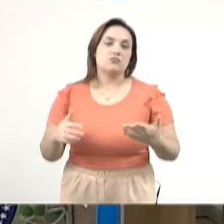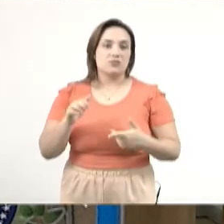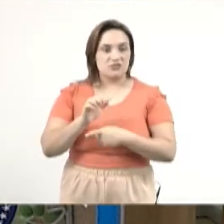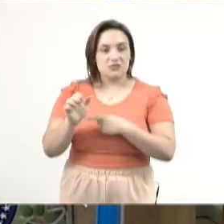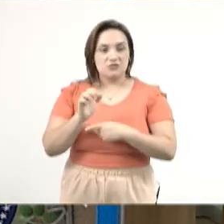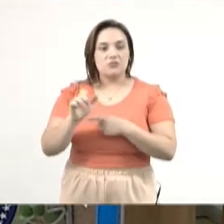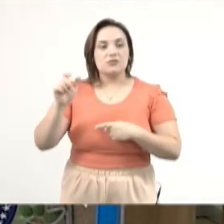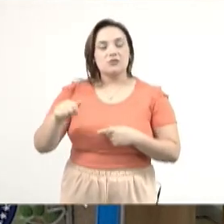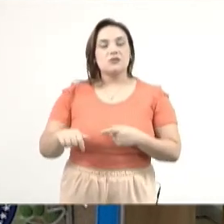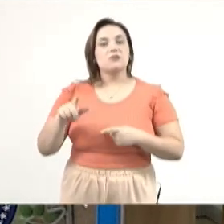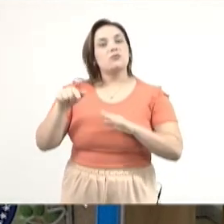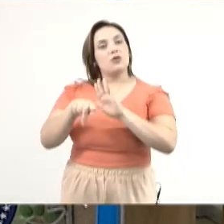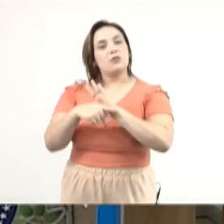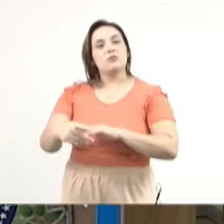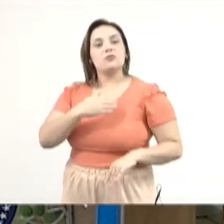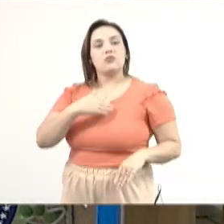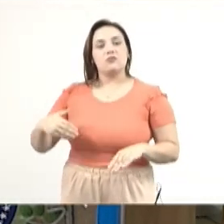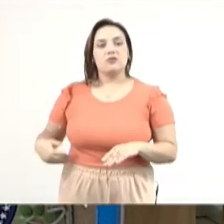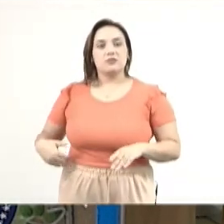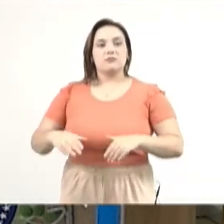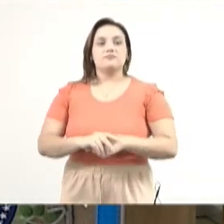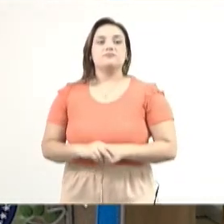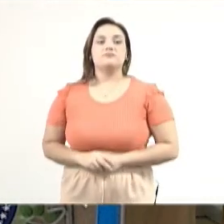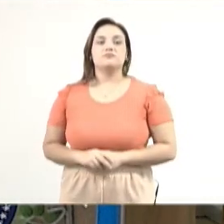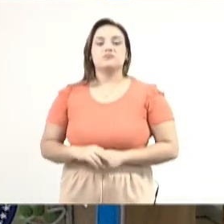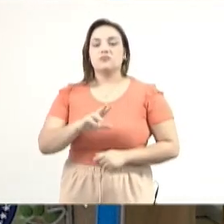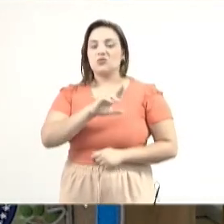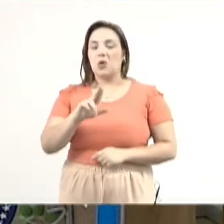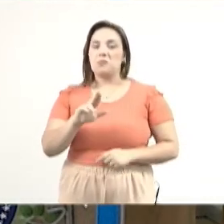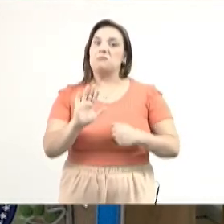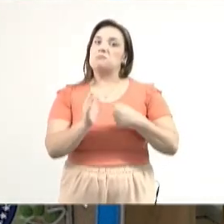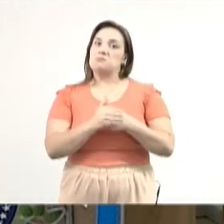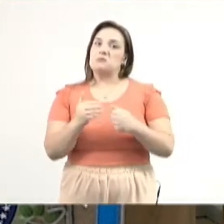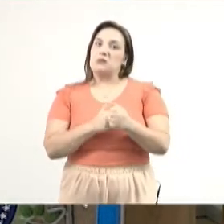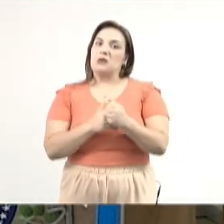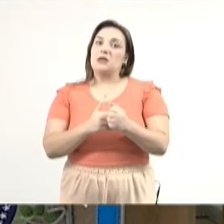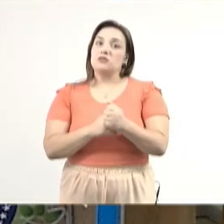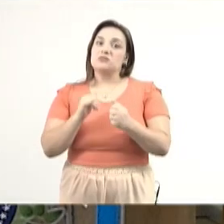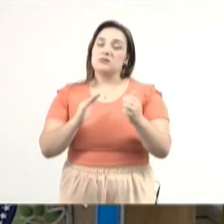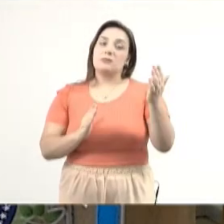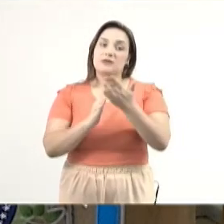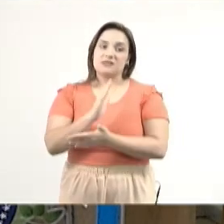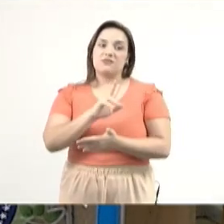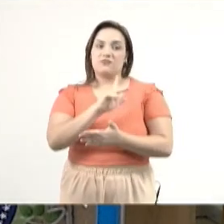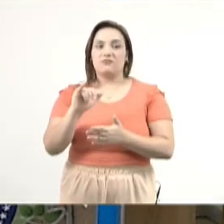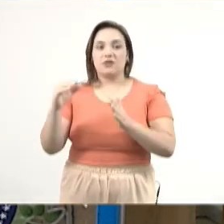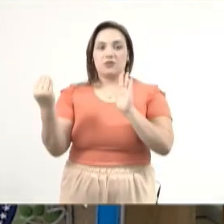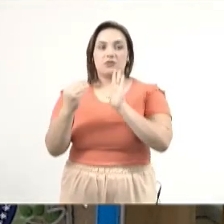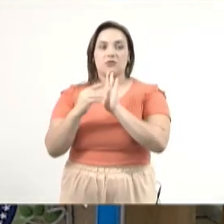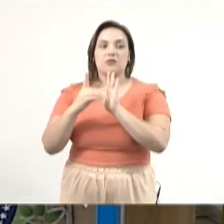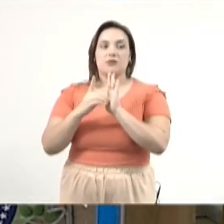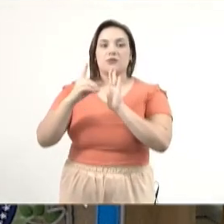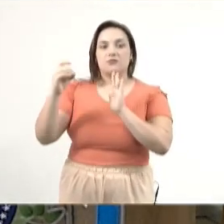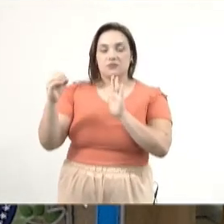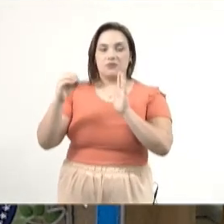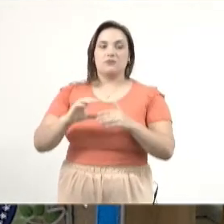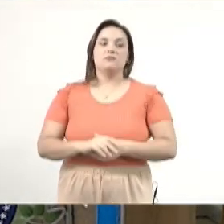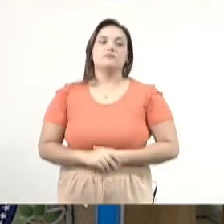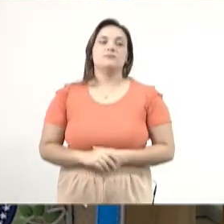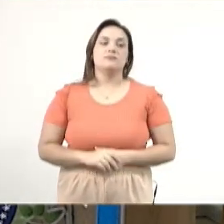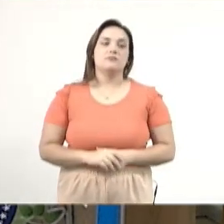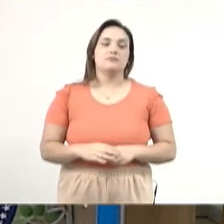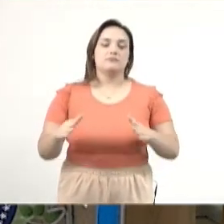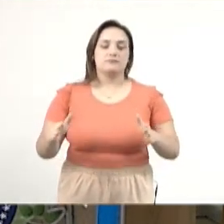estadual, que são geridas pelo Poder Público Estadual. Nome também preservado, com aprovação, será publicado na edição de hoje do Diário